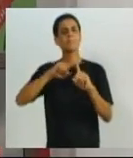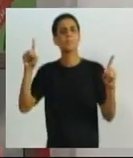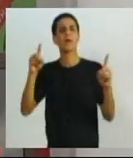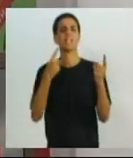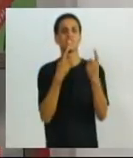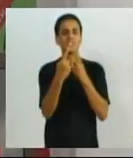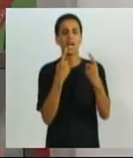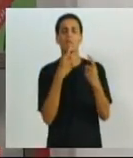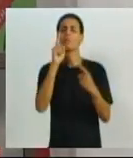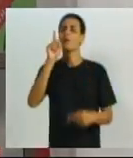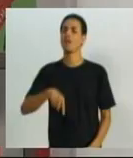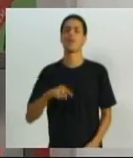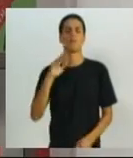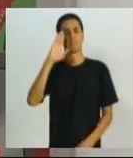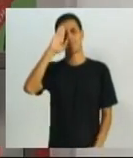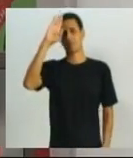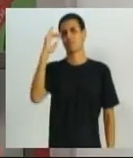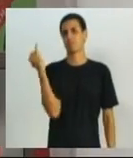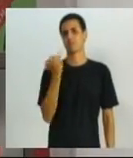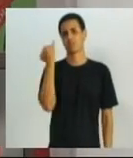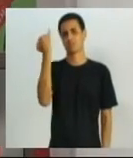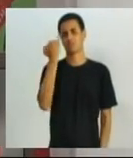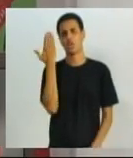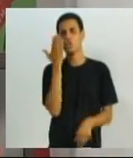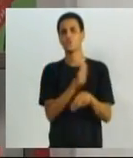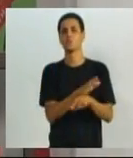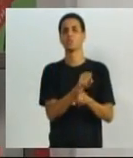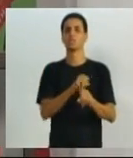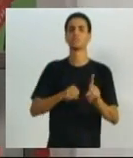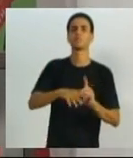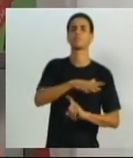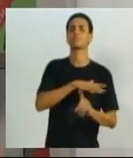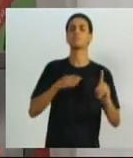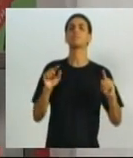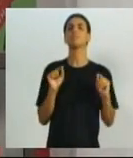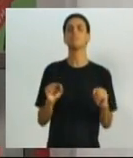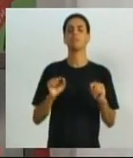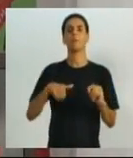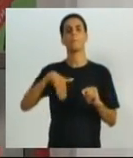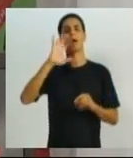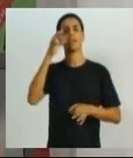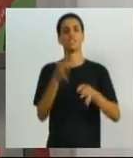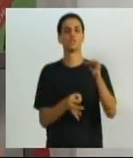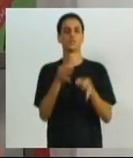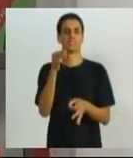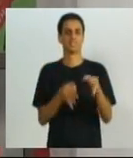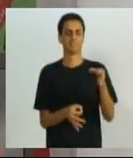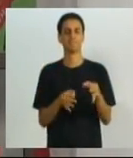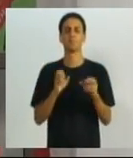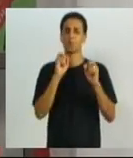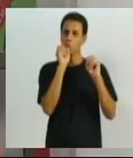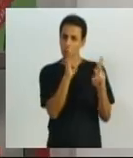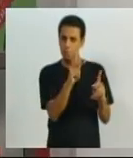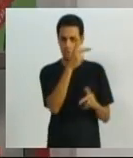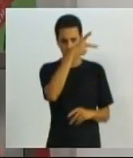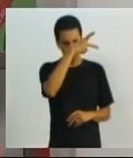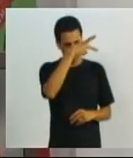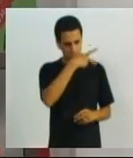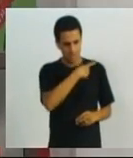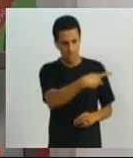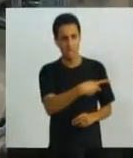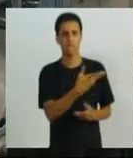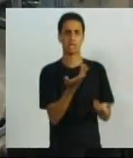fundamental para melhorar a qualidade de vida e tornar a nossa sociedade mais justa e fraterna. Era isso, senhor presidente, senhores vereadores e